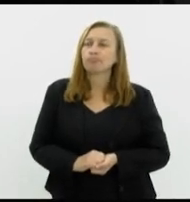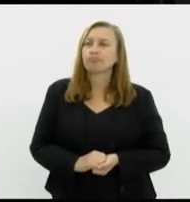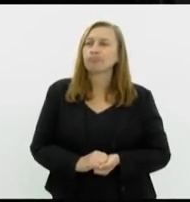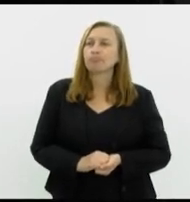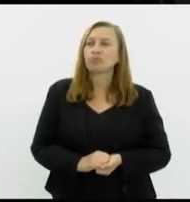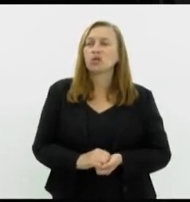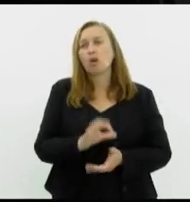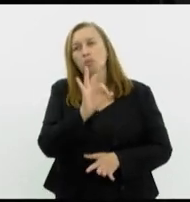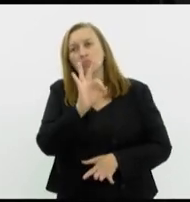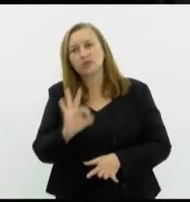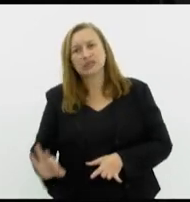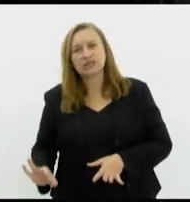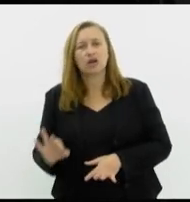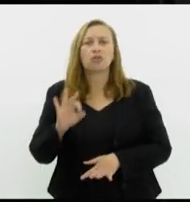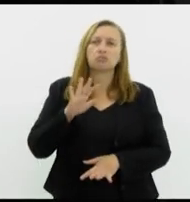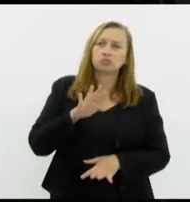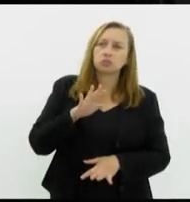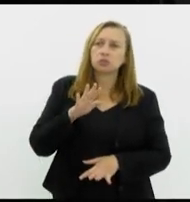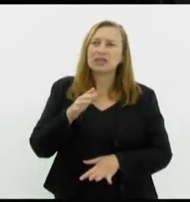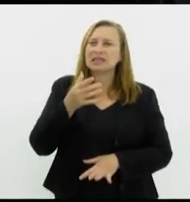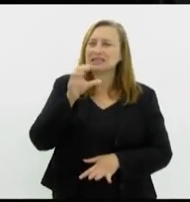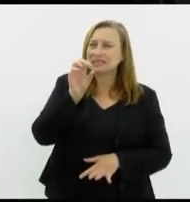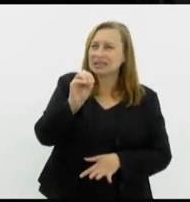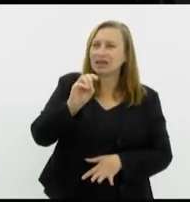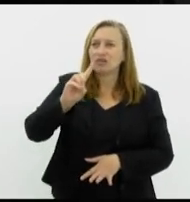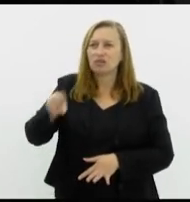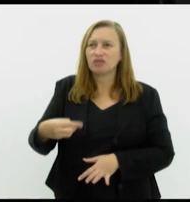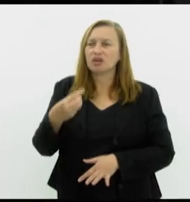o percentual mínimo de